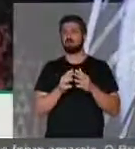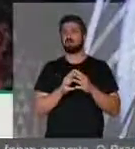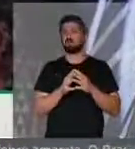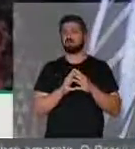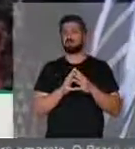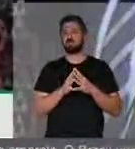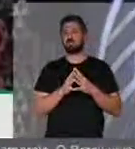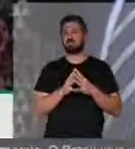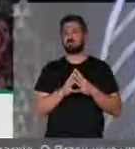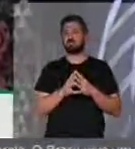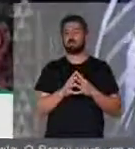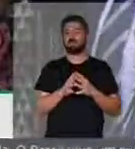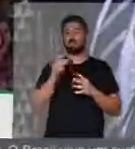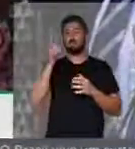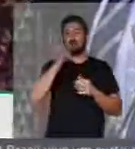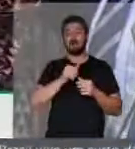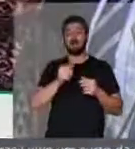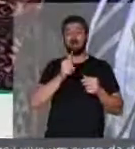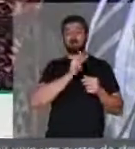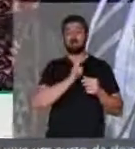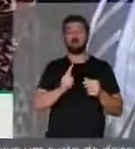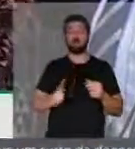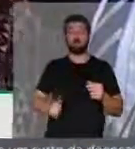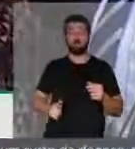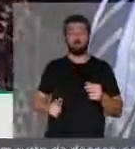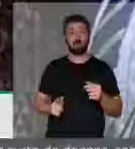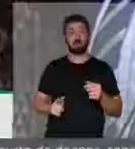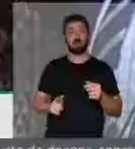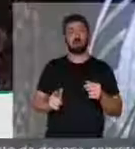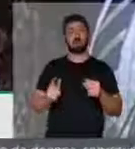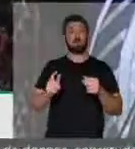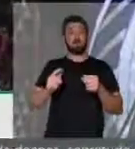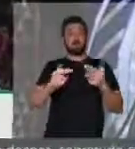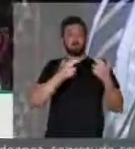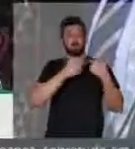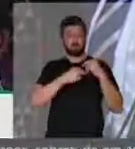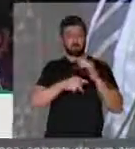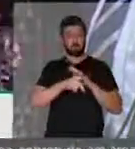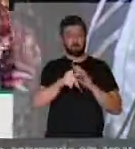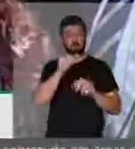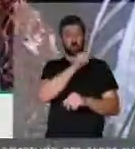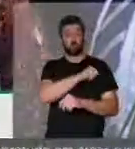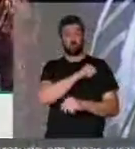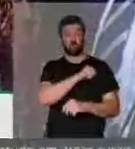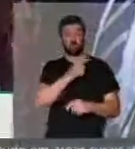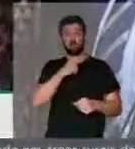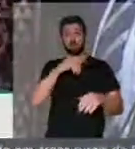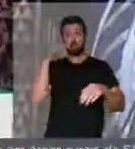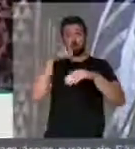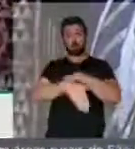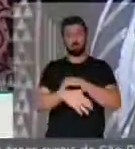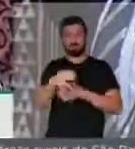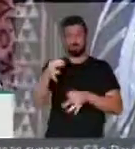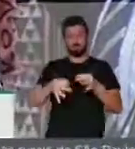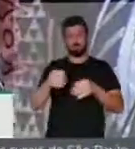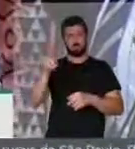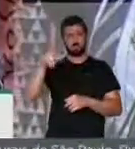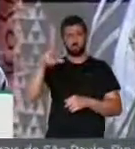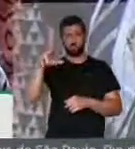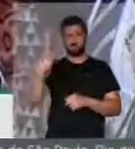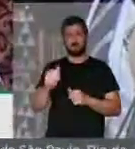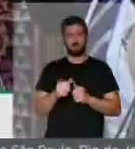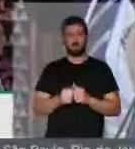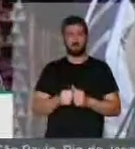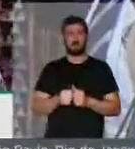Foi uma governadora responsável do estado do Rio de Janeiro e nunca atropelei a justiça e